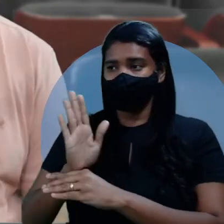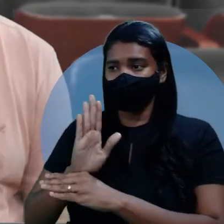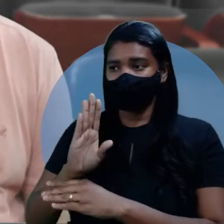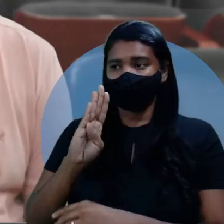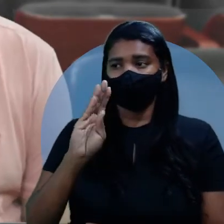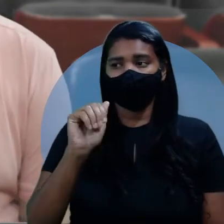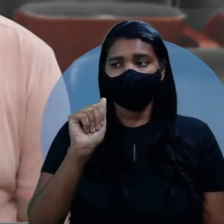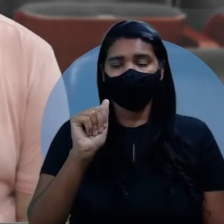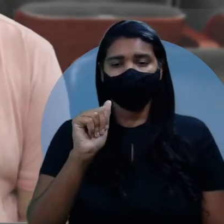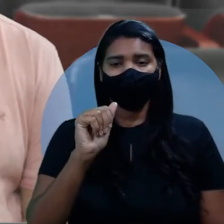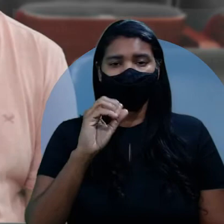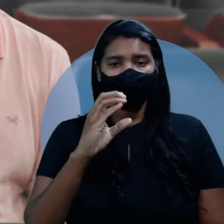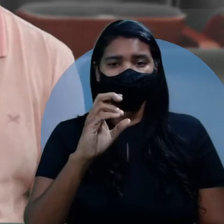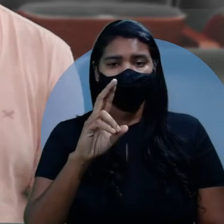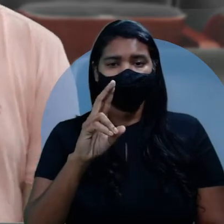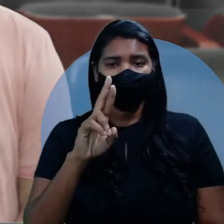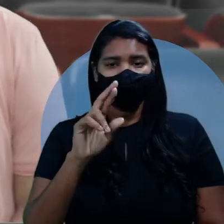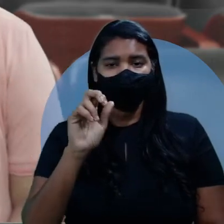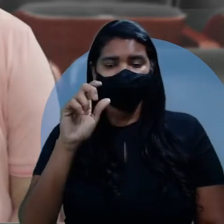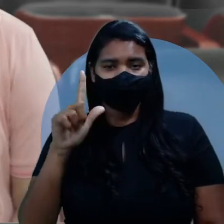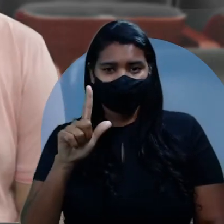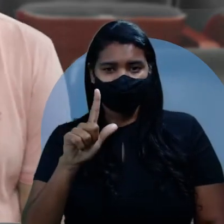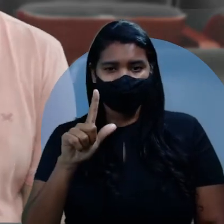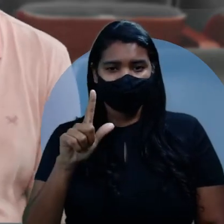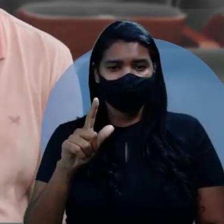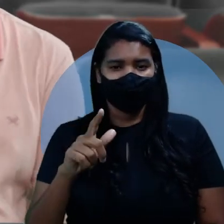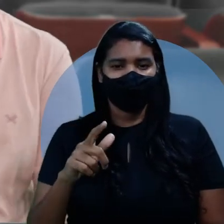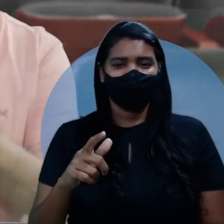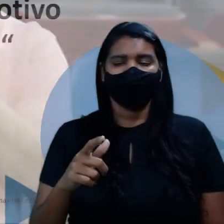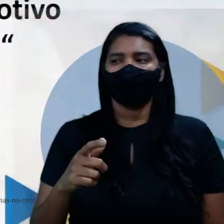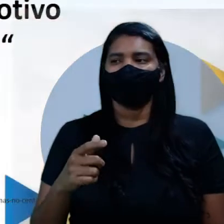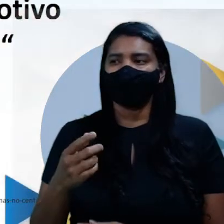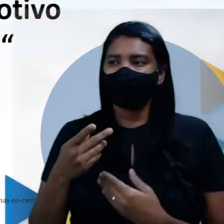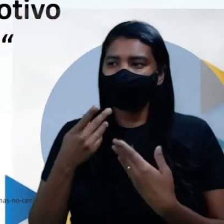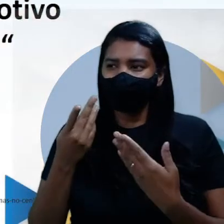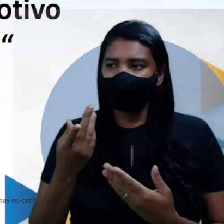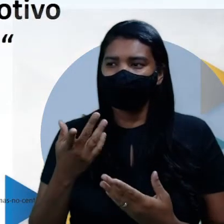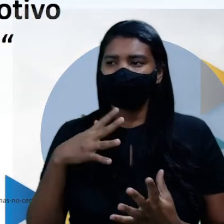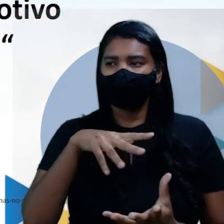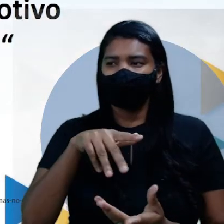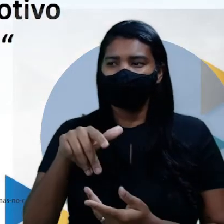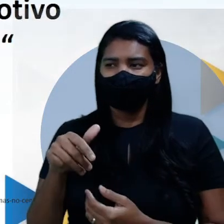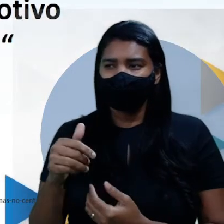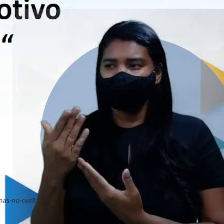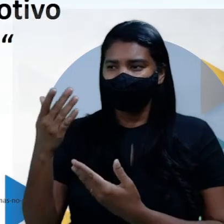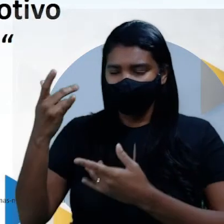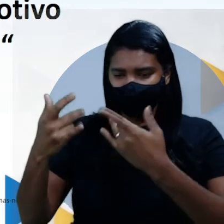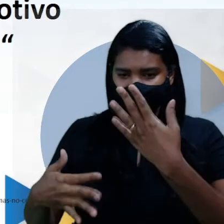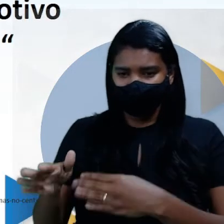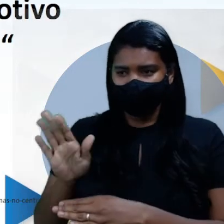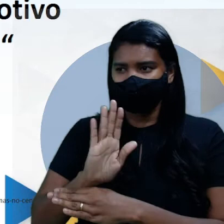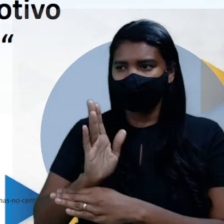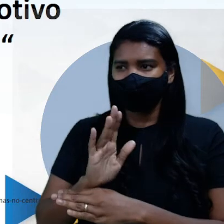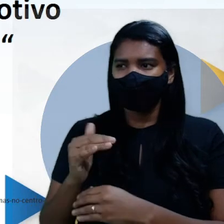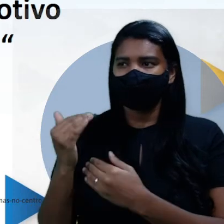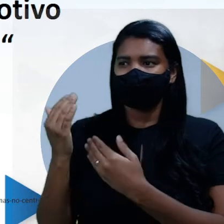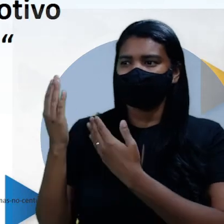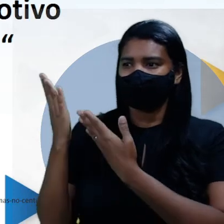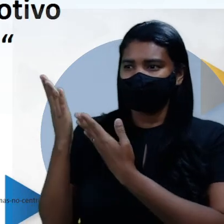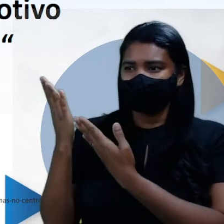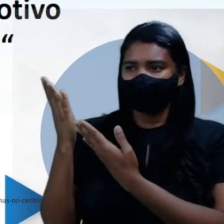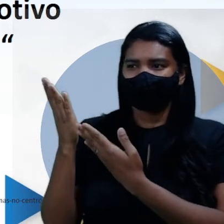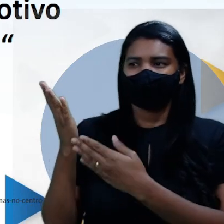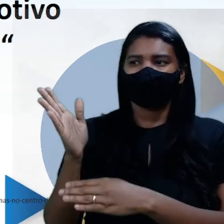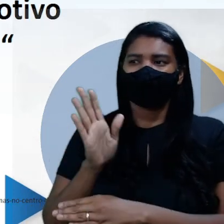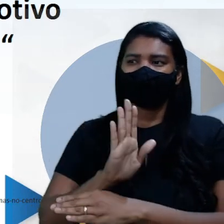tão homenageado, certo? Mundialmente. Certo? Olha só o que Kleber Mendonça Filho fala sobre o